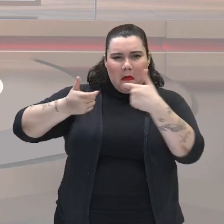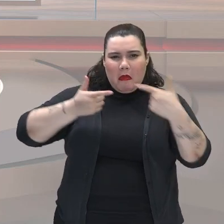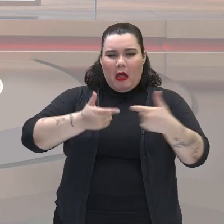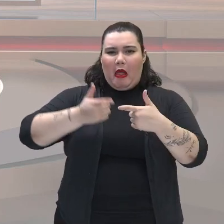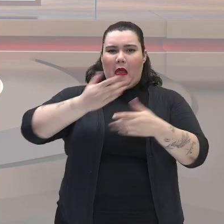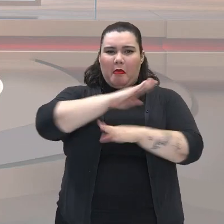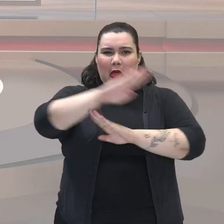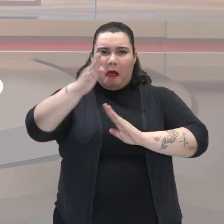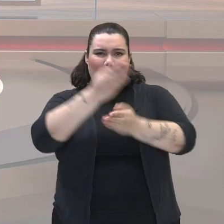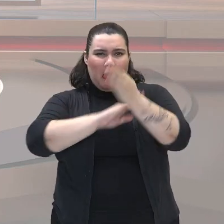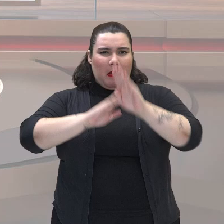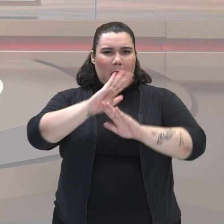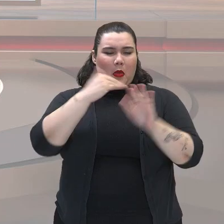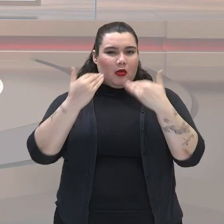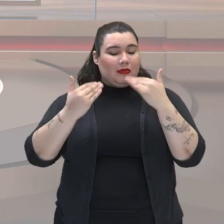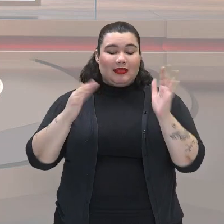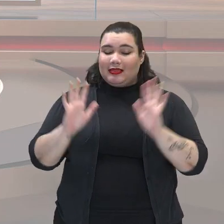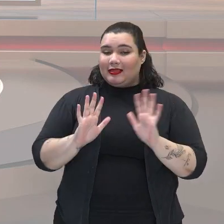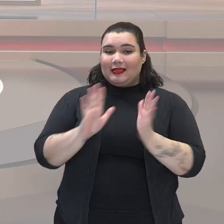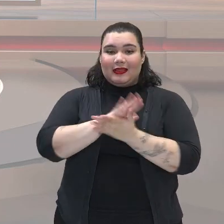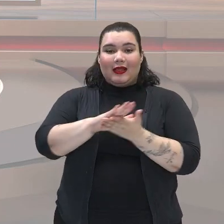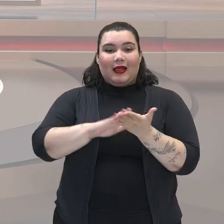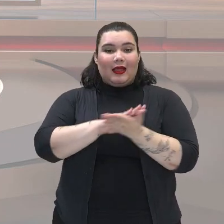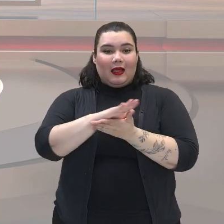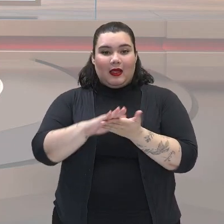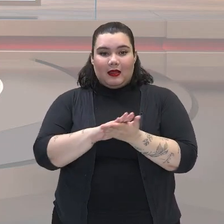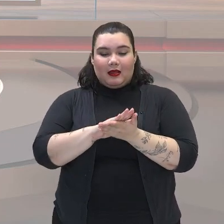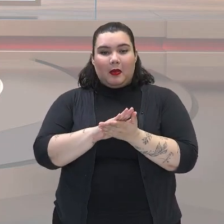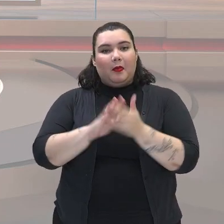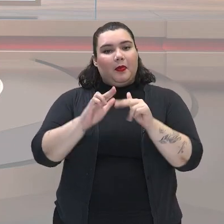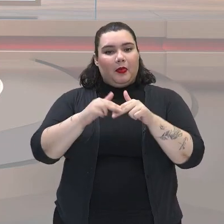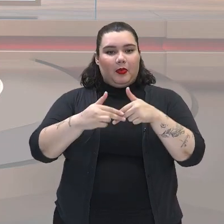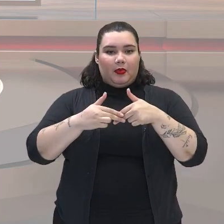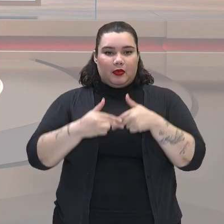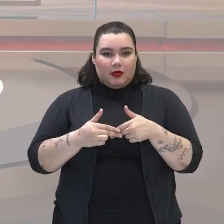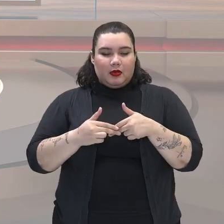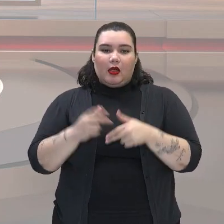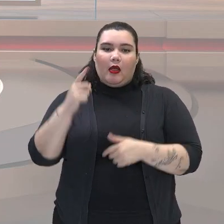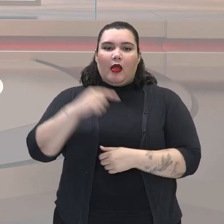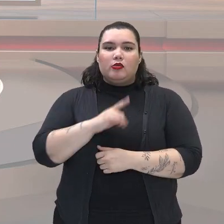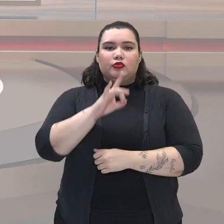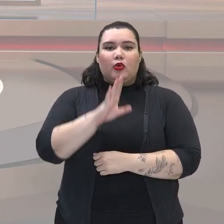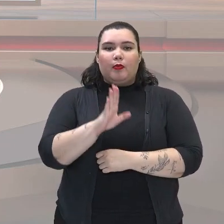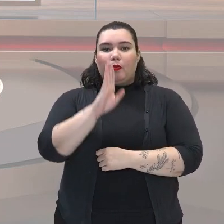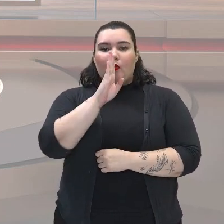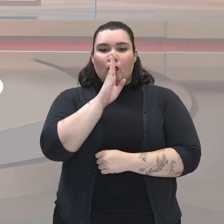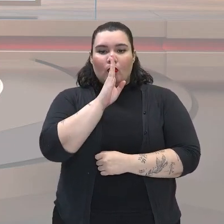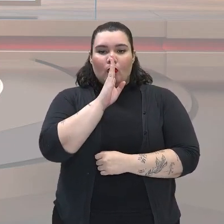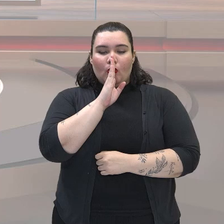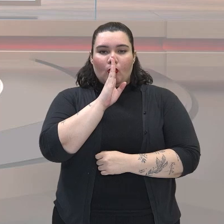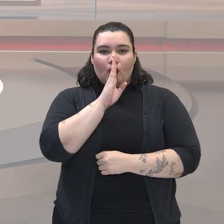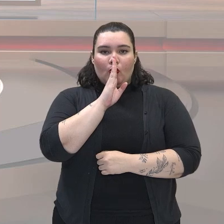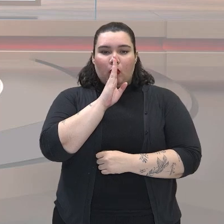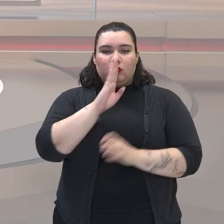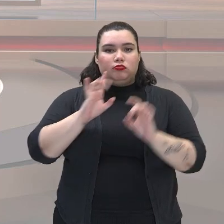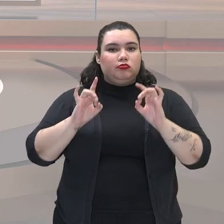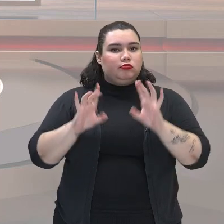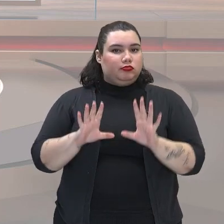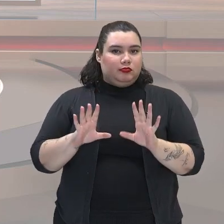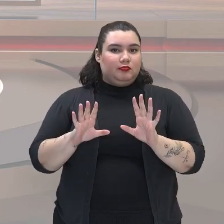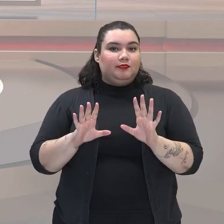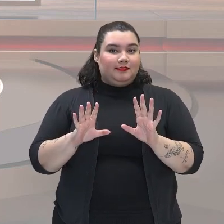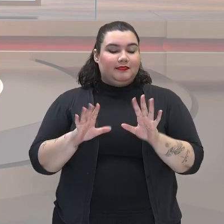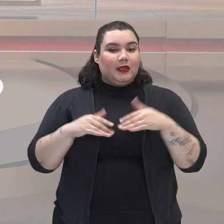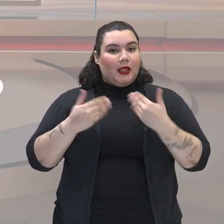havia derramamento de sangue. Por isso era chamada de resistência pacífica. Então Mahatma Gandhi, com esse